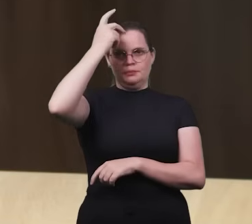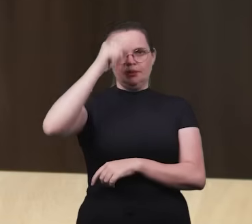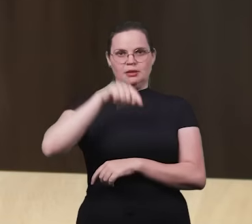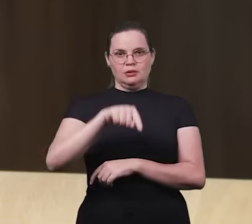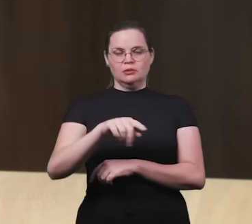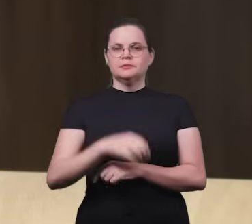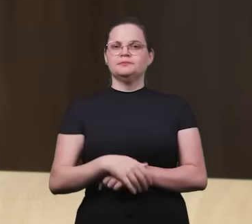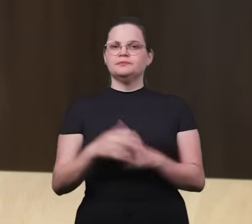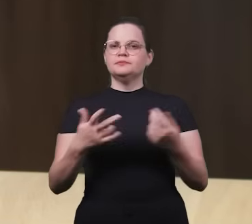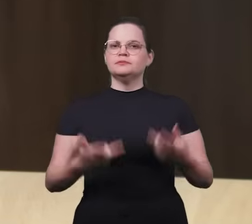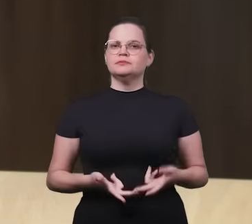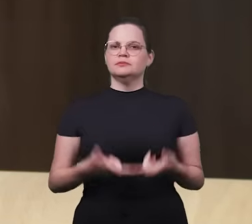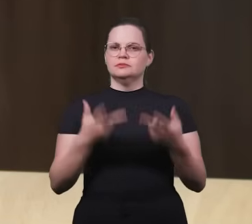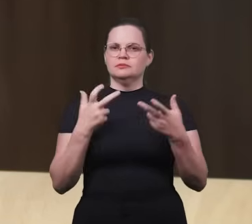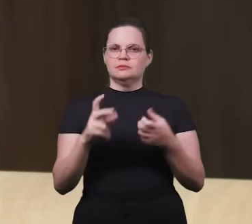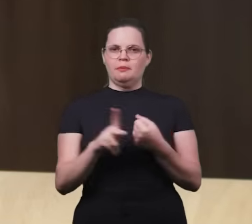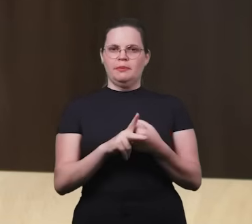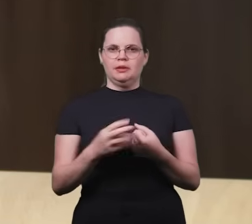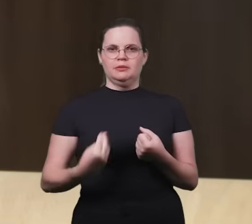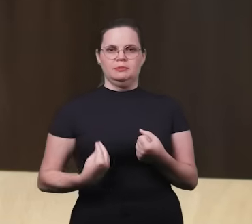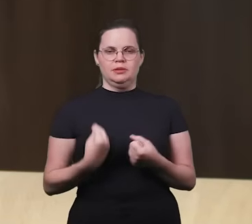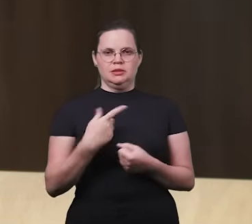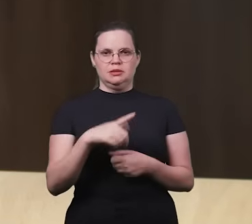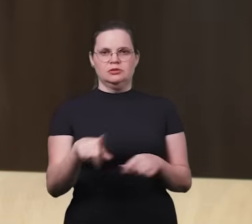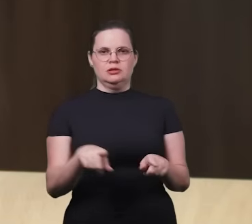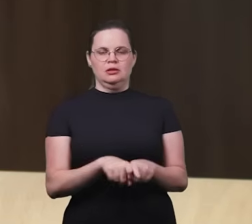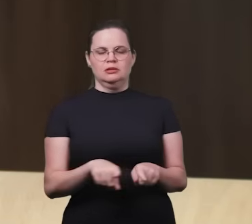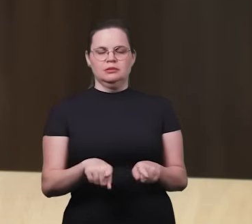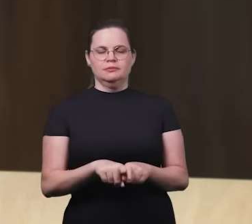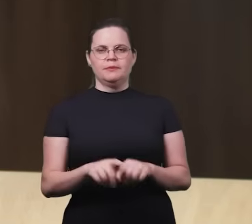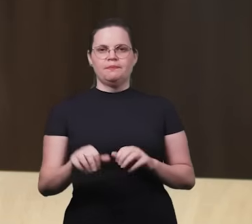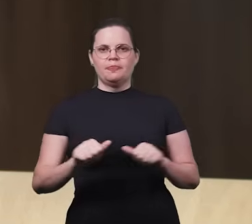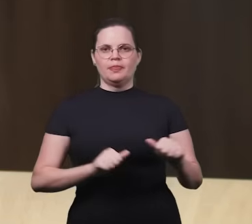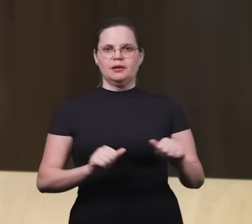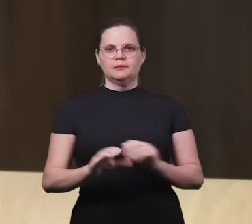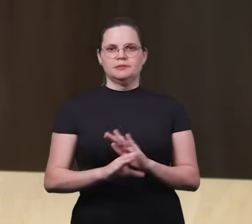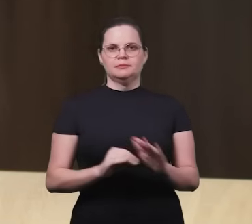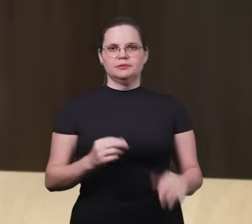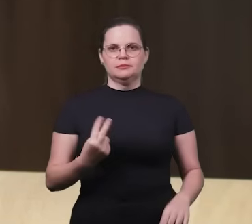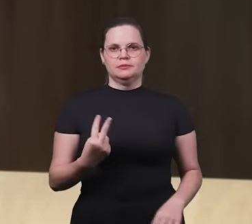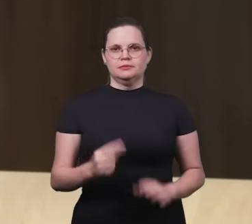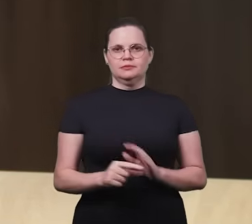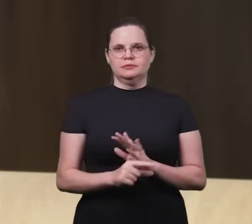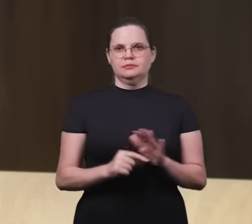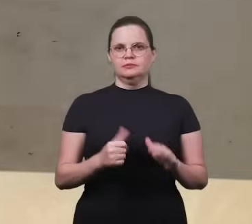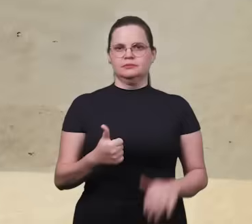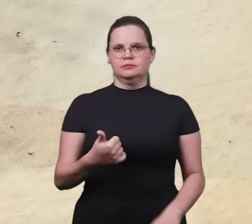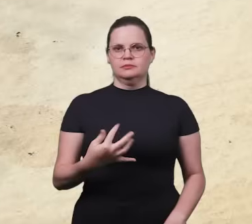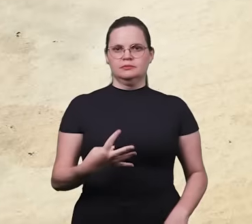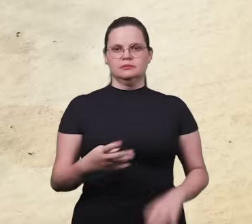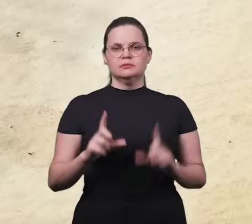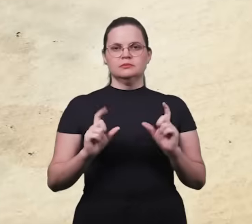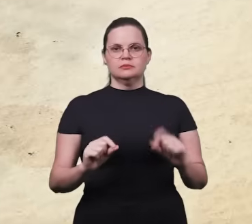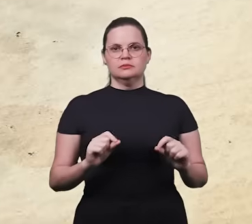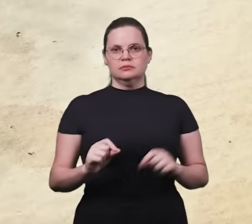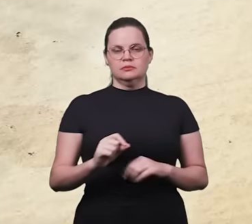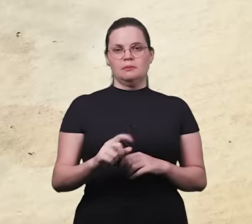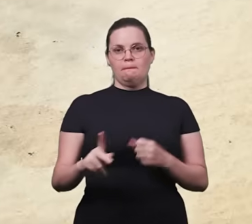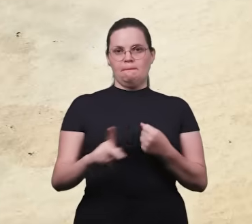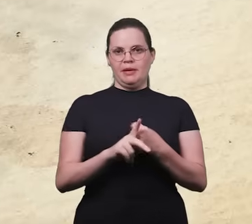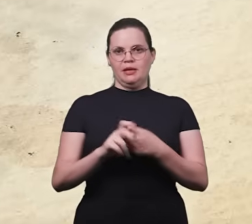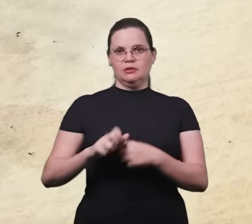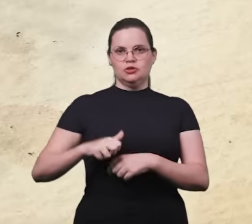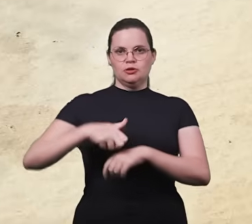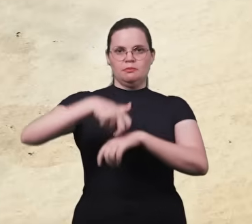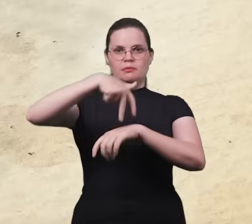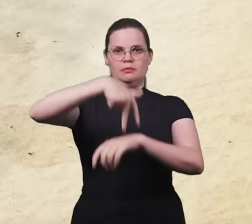uma vez a figura de Pedro. Diz a palavra em Atos capítulo 2, verso 14, que Pedro pôs-se em